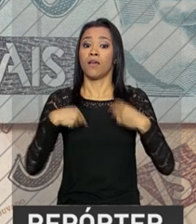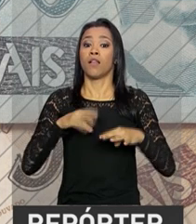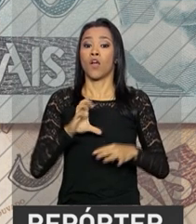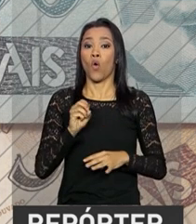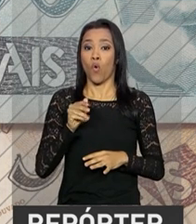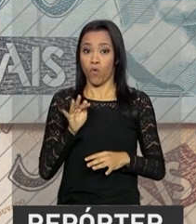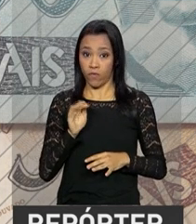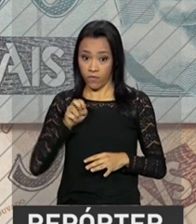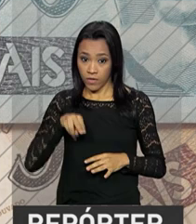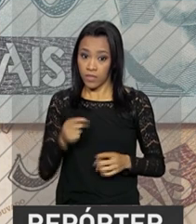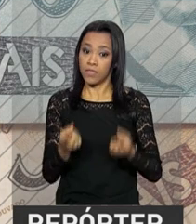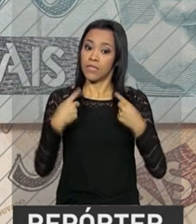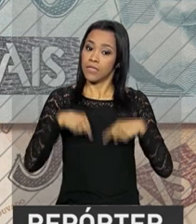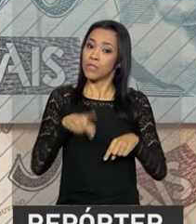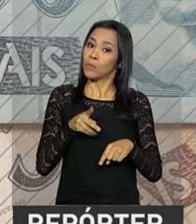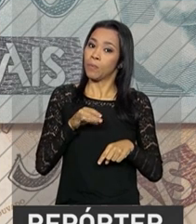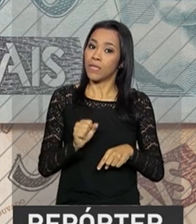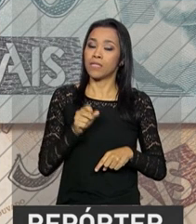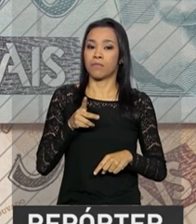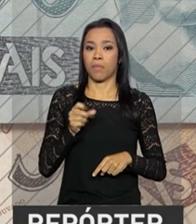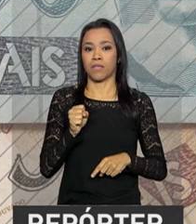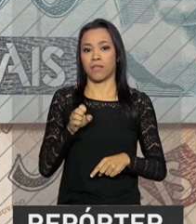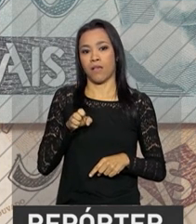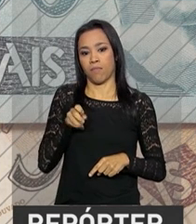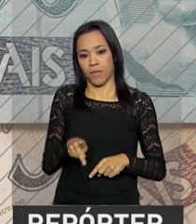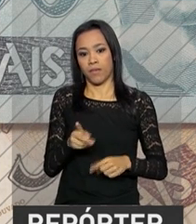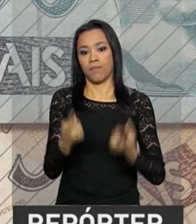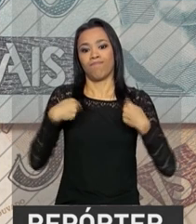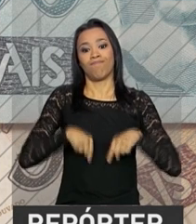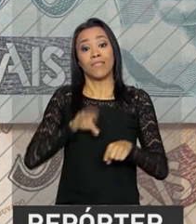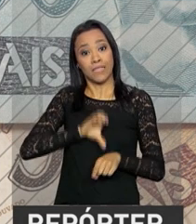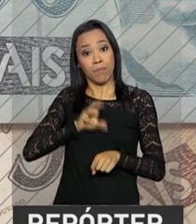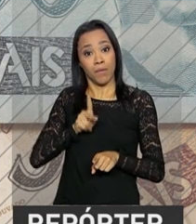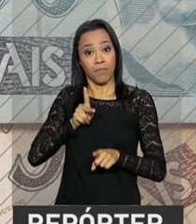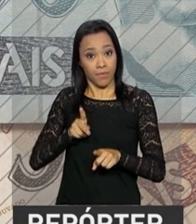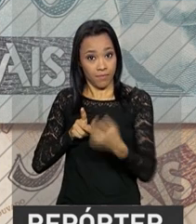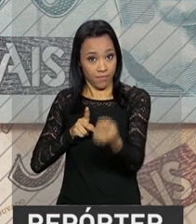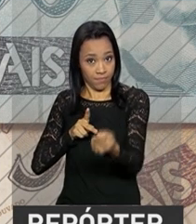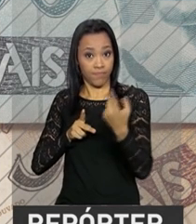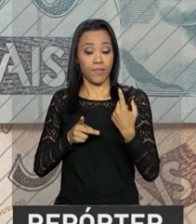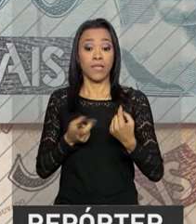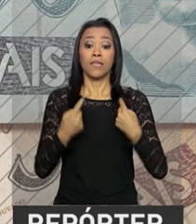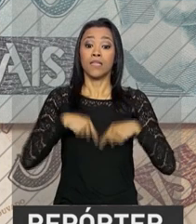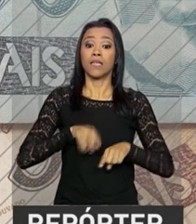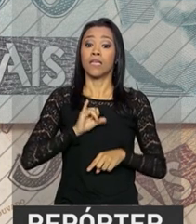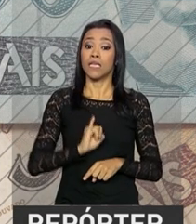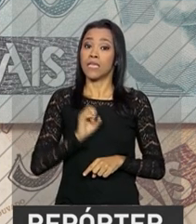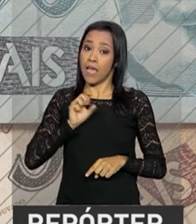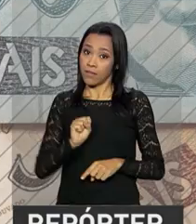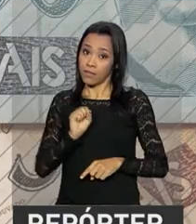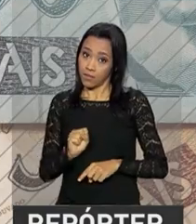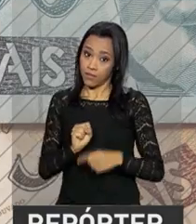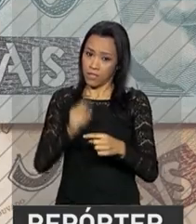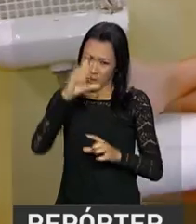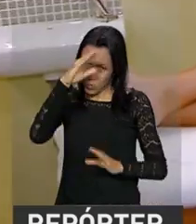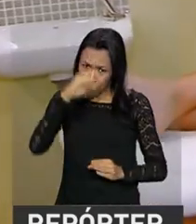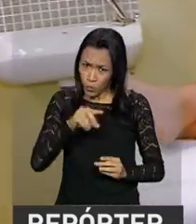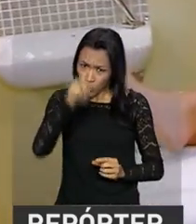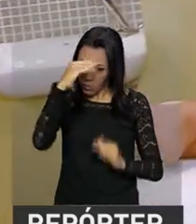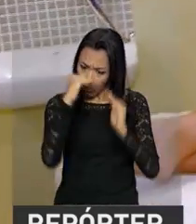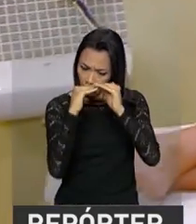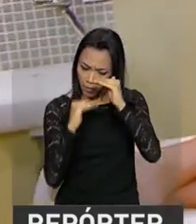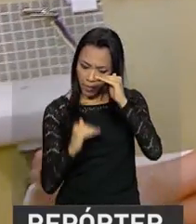o pis pasep a contribuição patronal previdenciária e o iss para manter o benefício